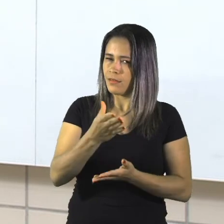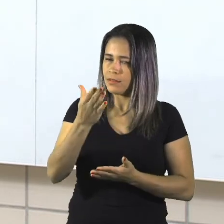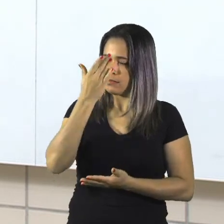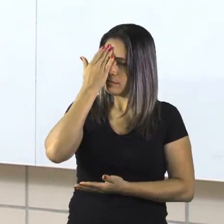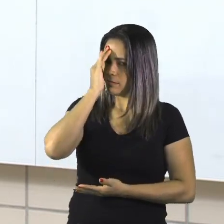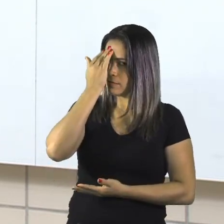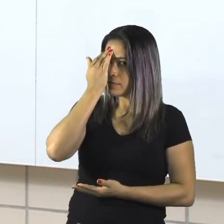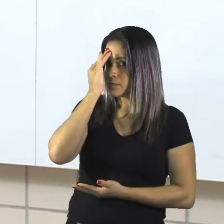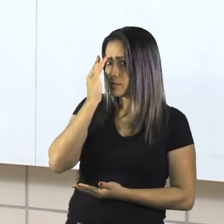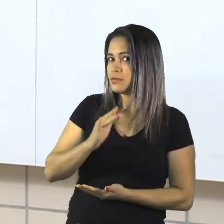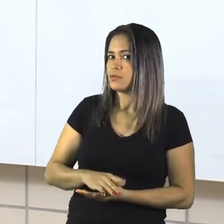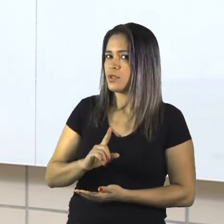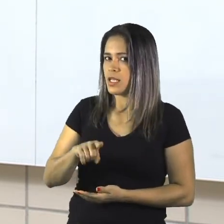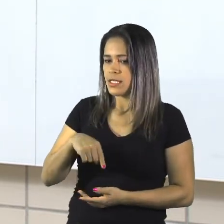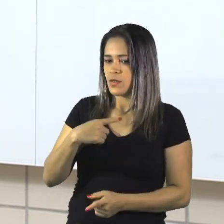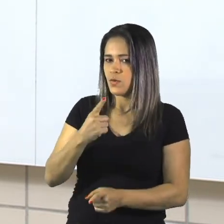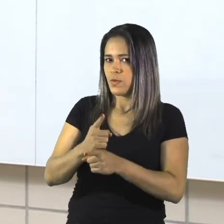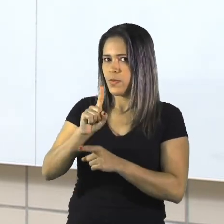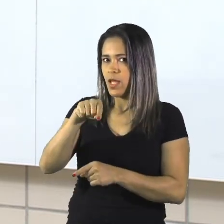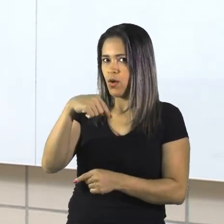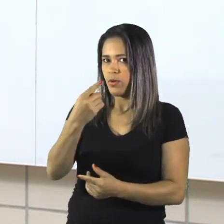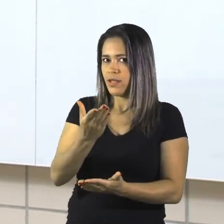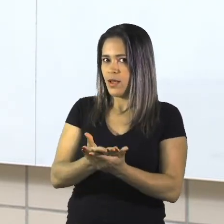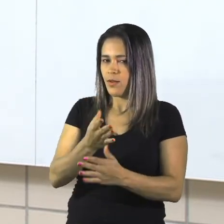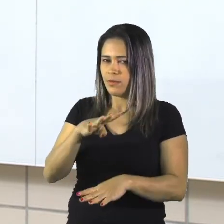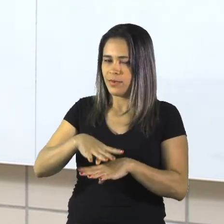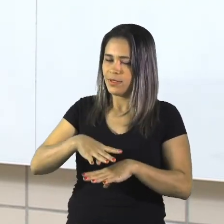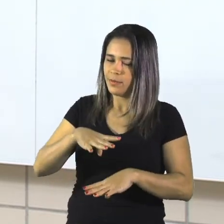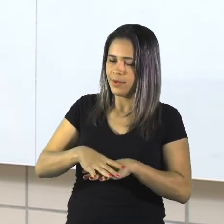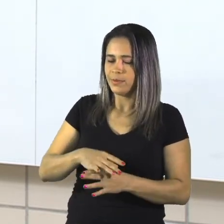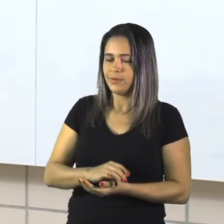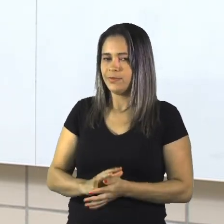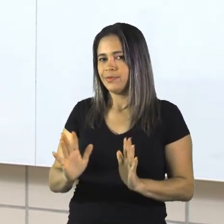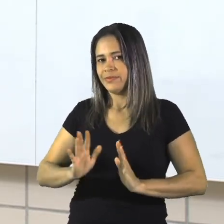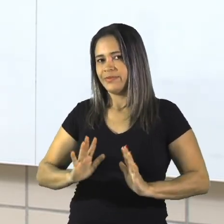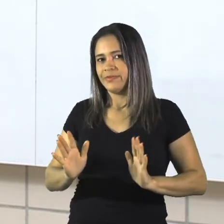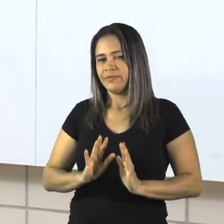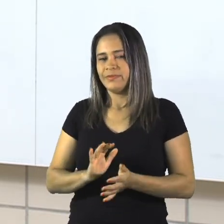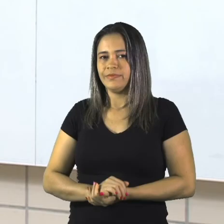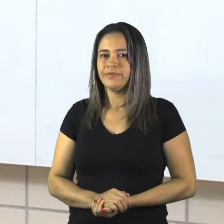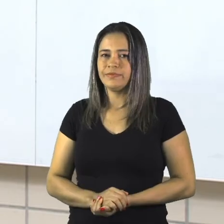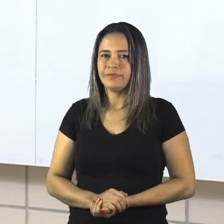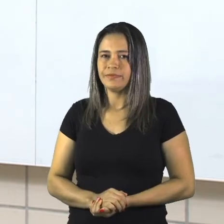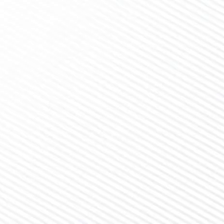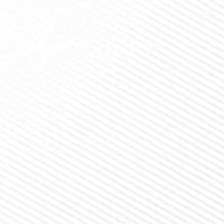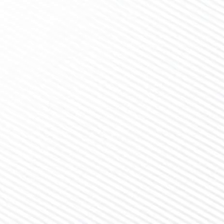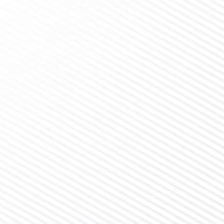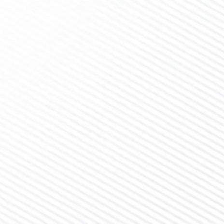entendido e a gente se encontra numa próxima aula de matemática, beleza? Até a próxima. Valeu!